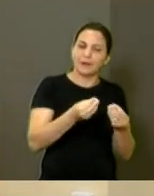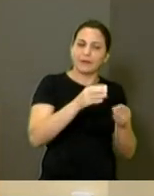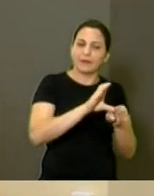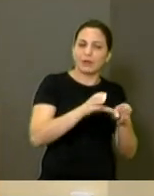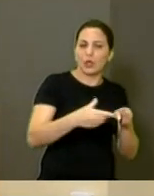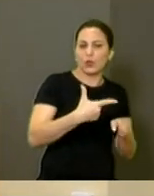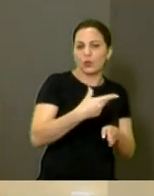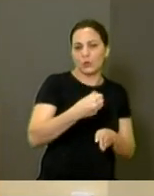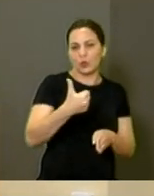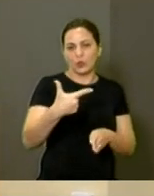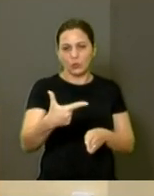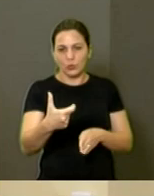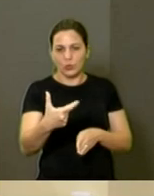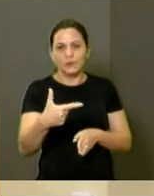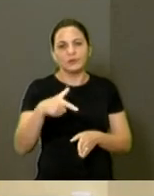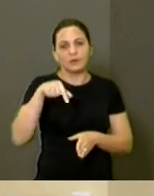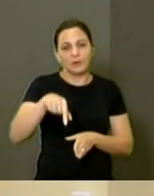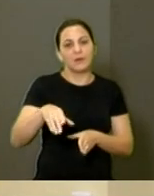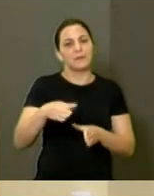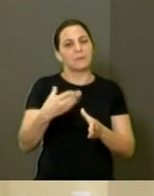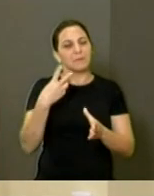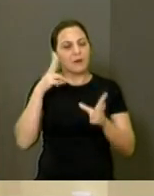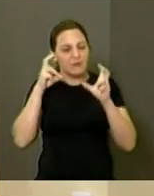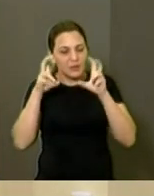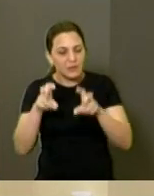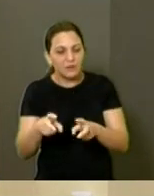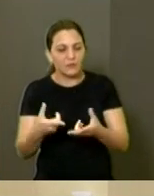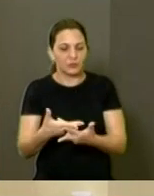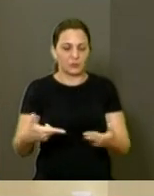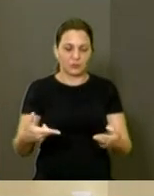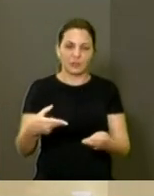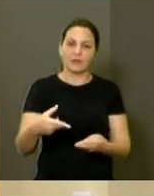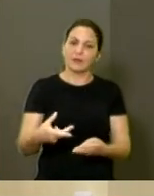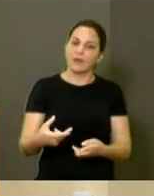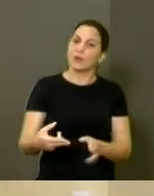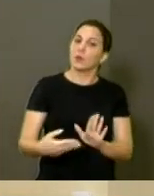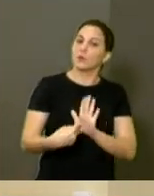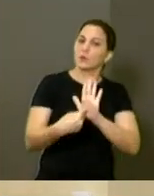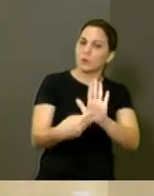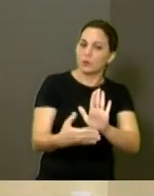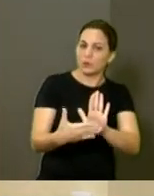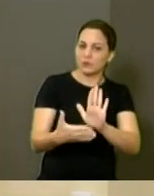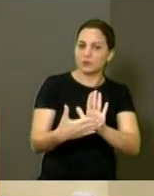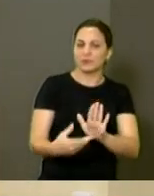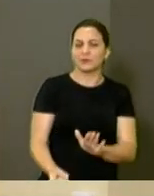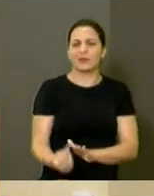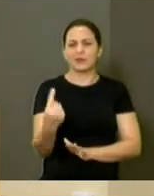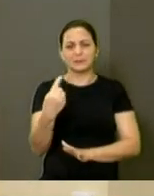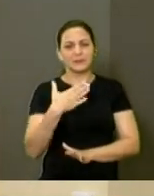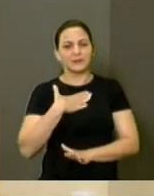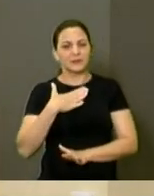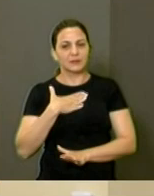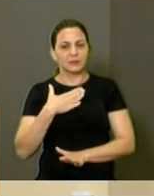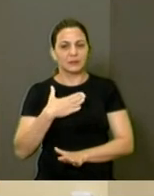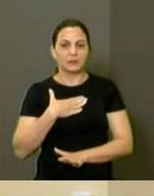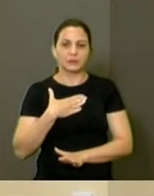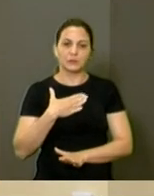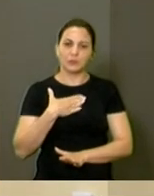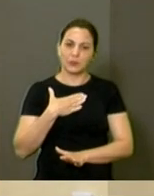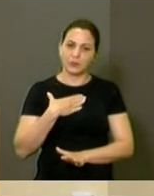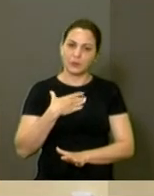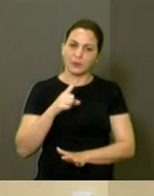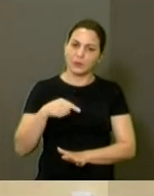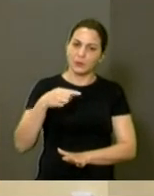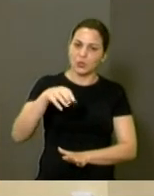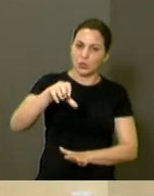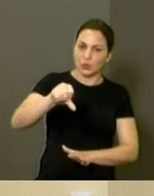2012 para apreciação dessa casa mas quero aqui registrar a minha estranheza de depois